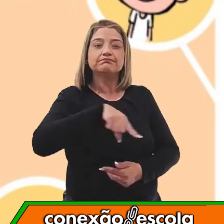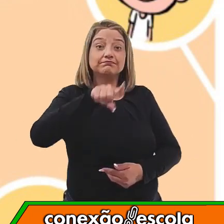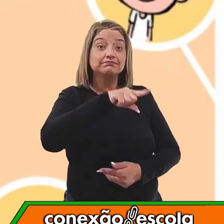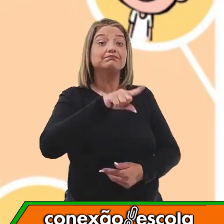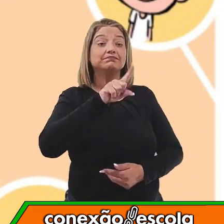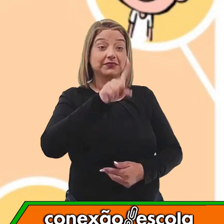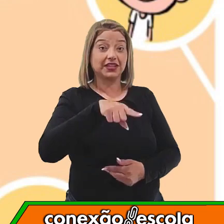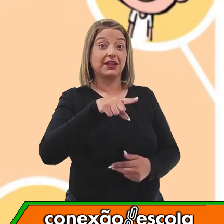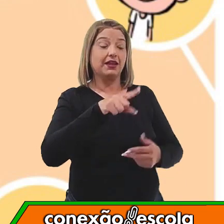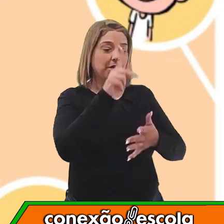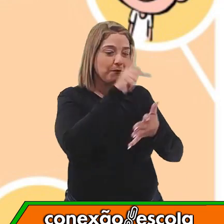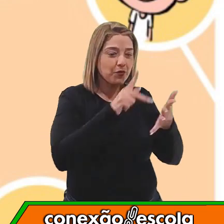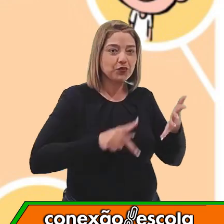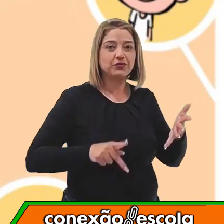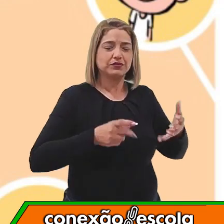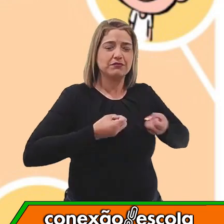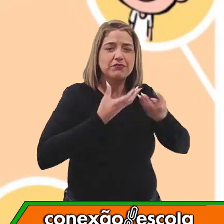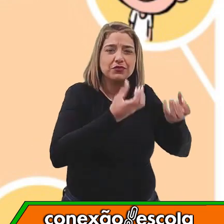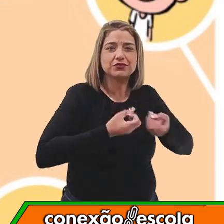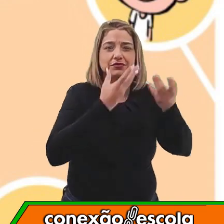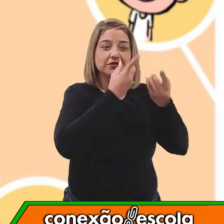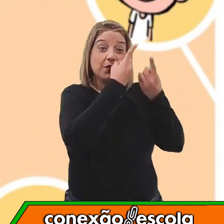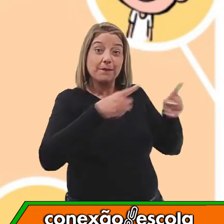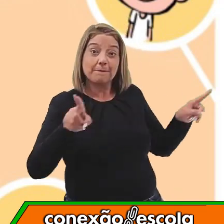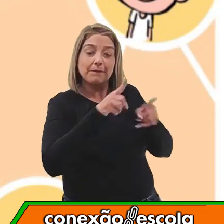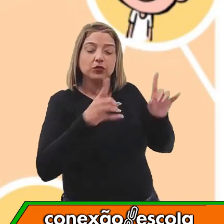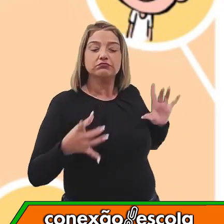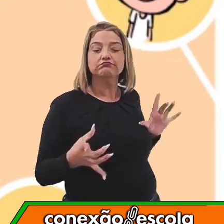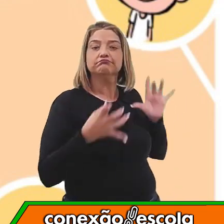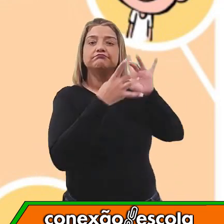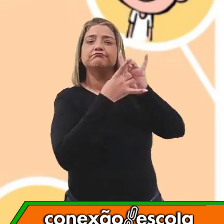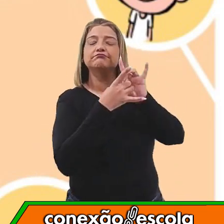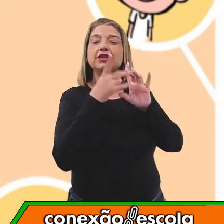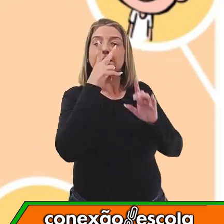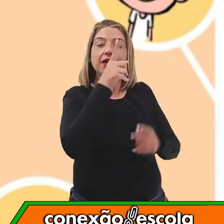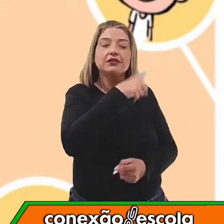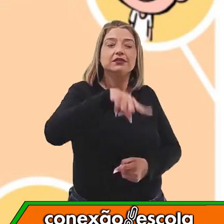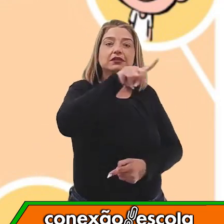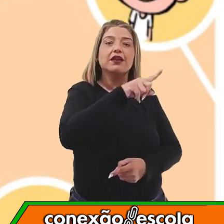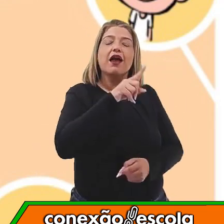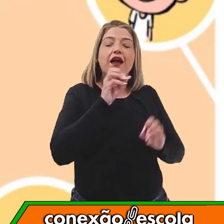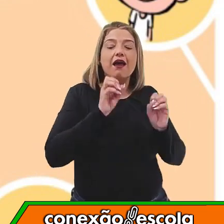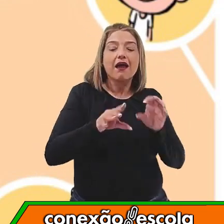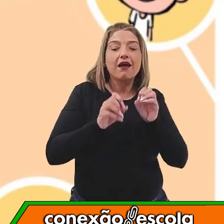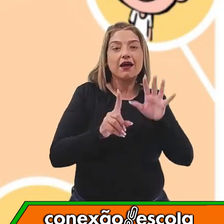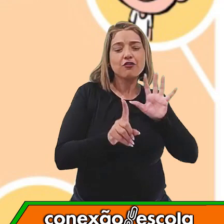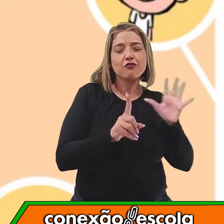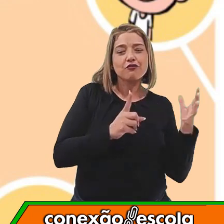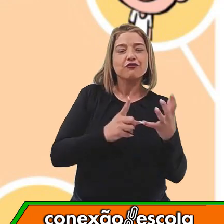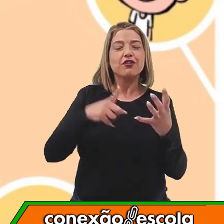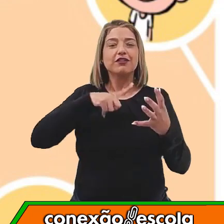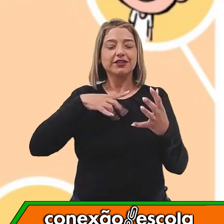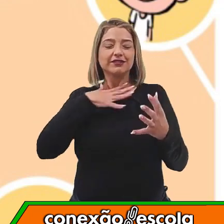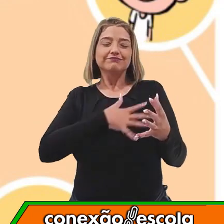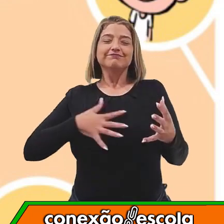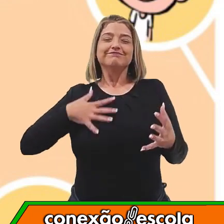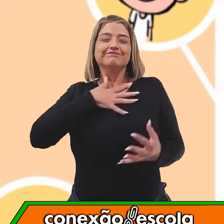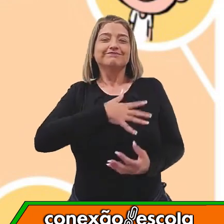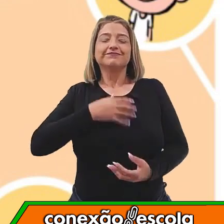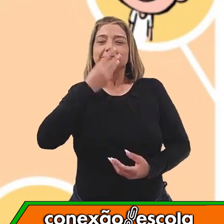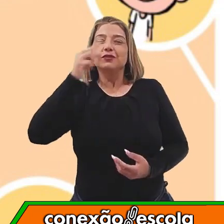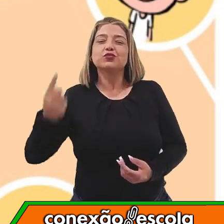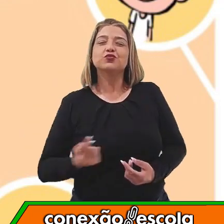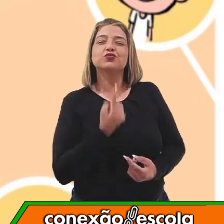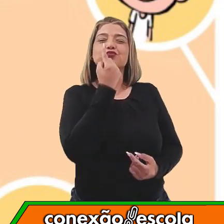poesia e música andam juntas e tornam a recitação de poemas um momento prazeroso e único